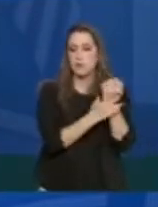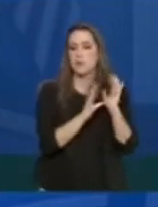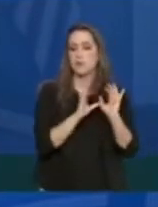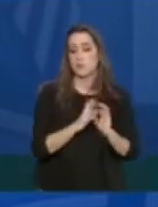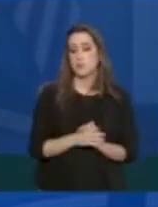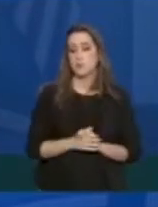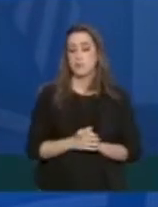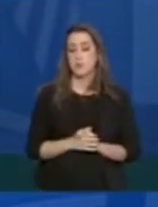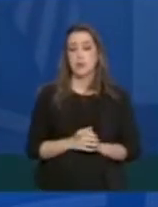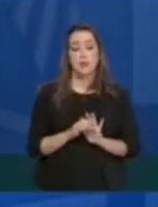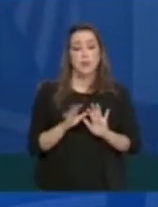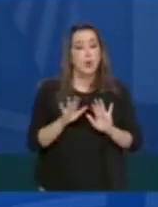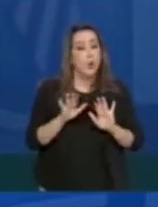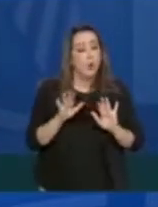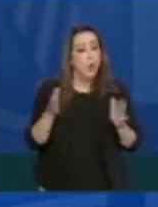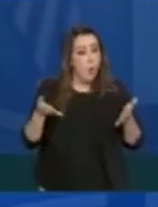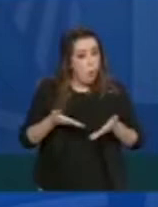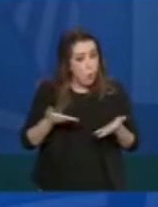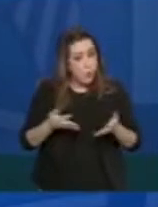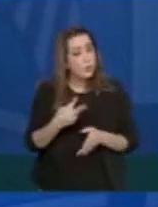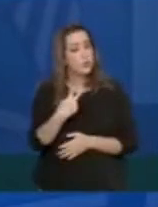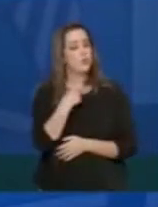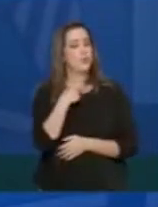das políticas de segurança,